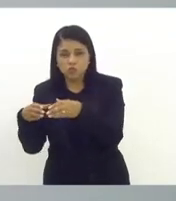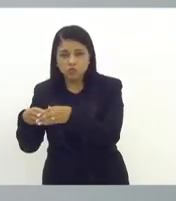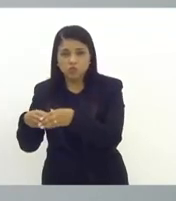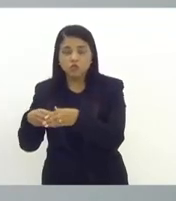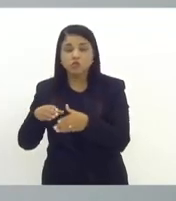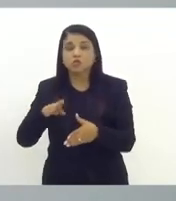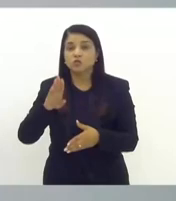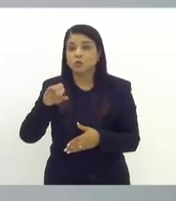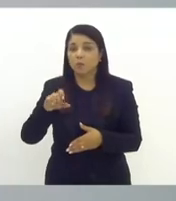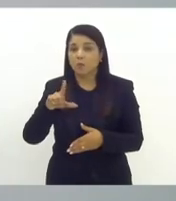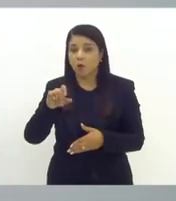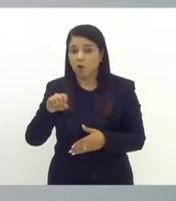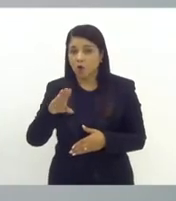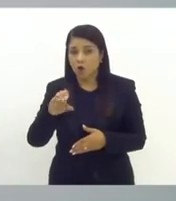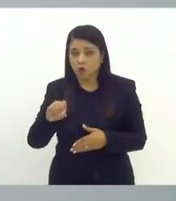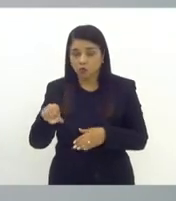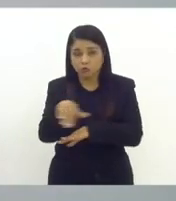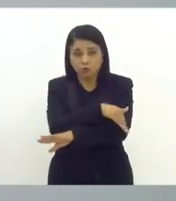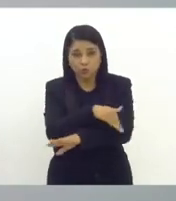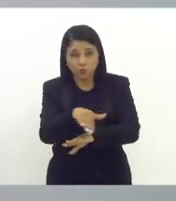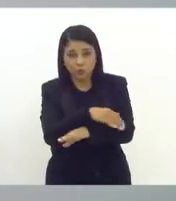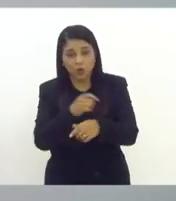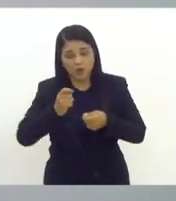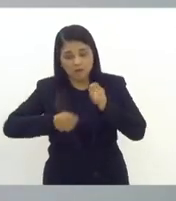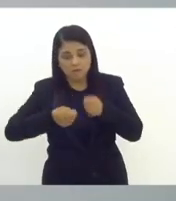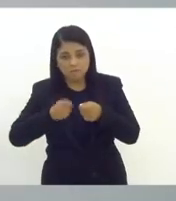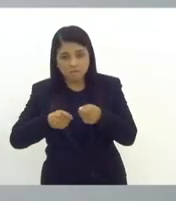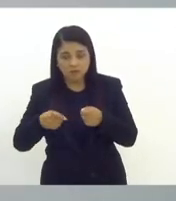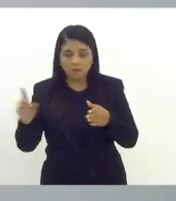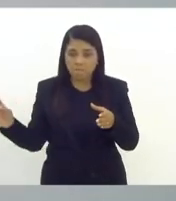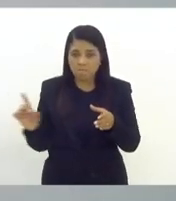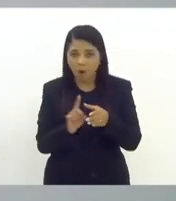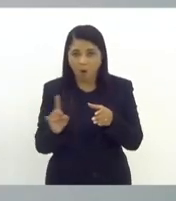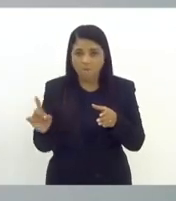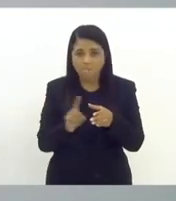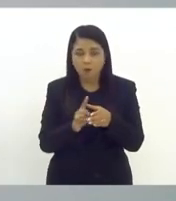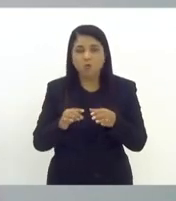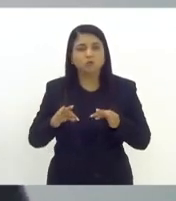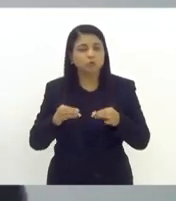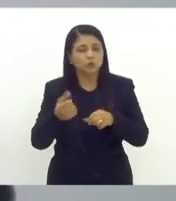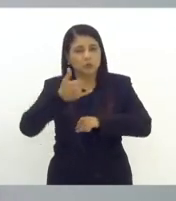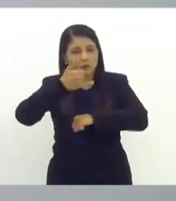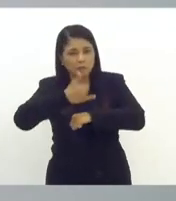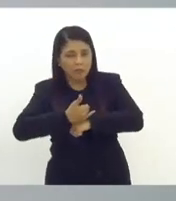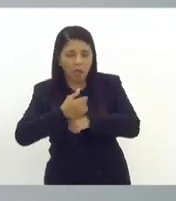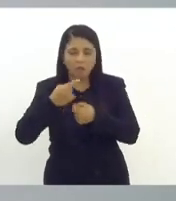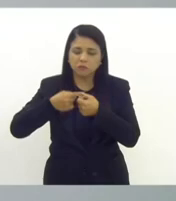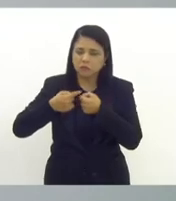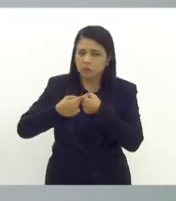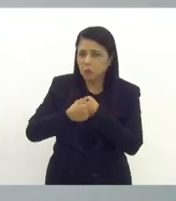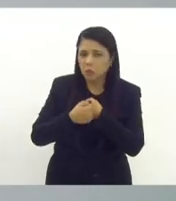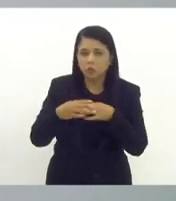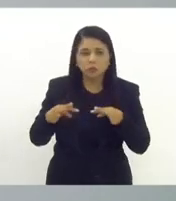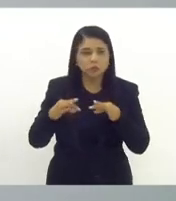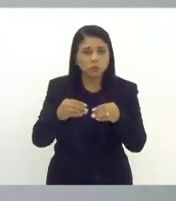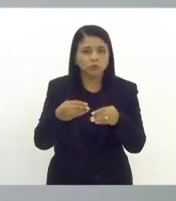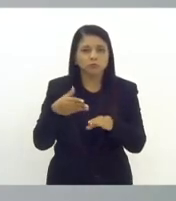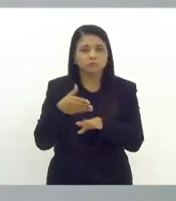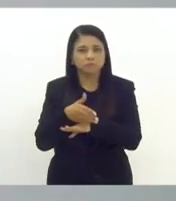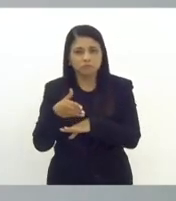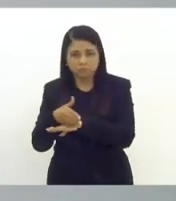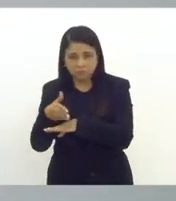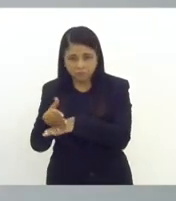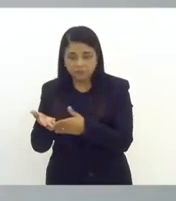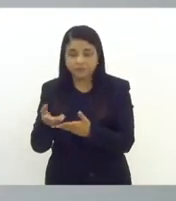inseridos as bandas e as escolas de carnaval sejam elas da capital sejam elas do interior antes de passar